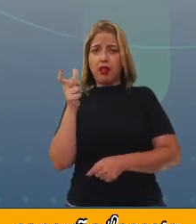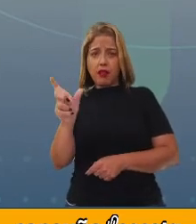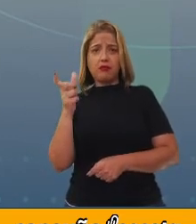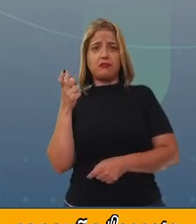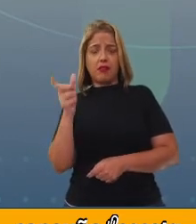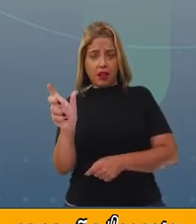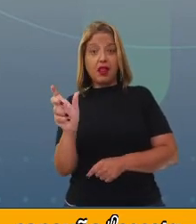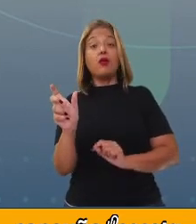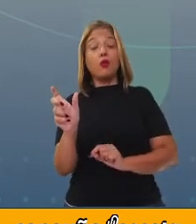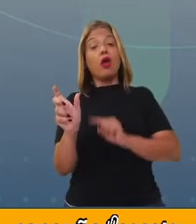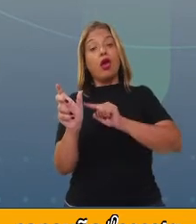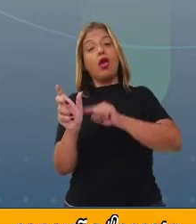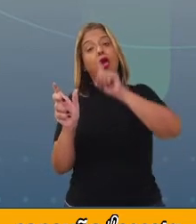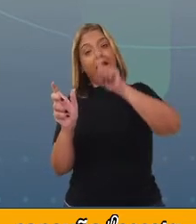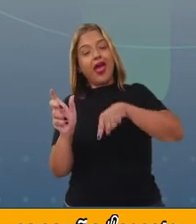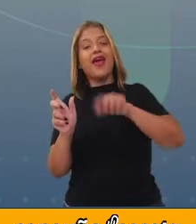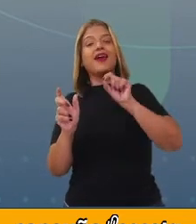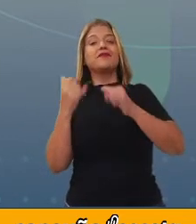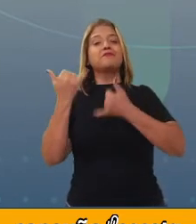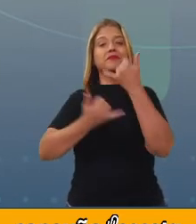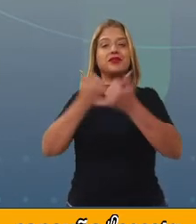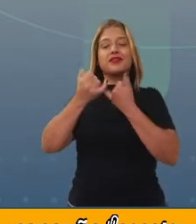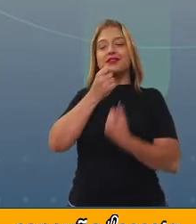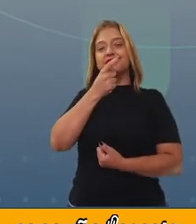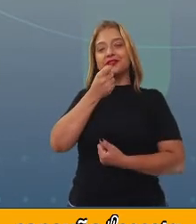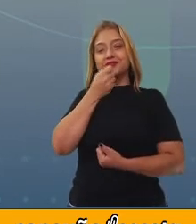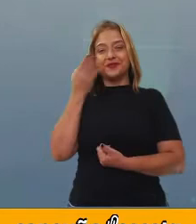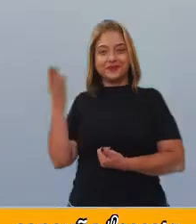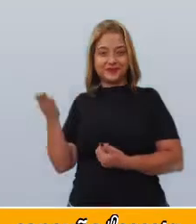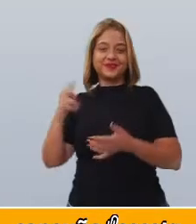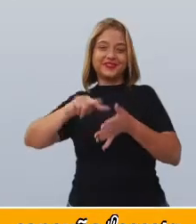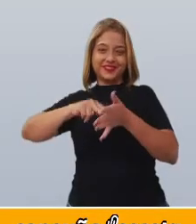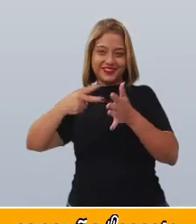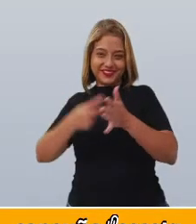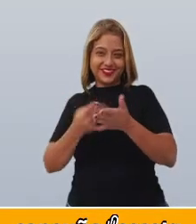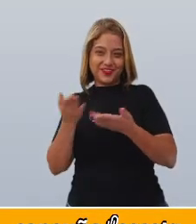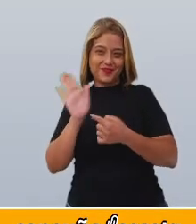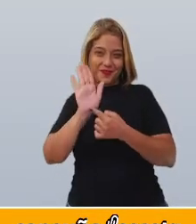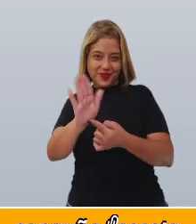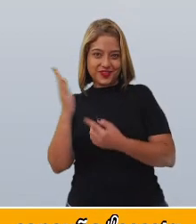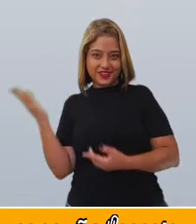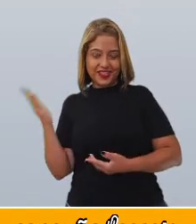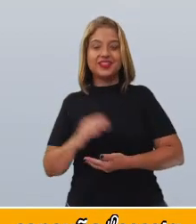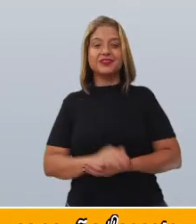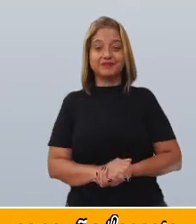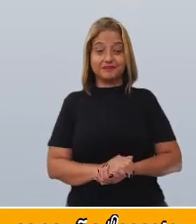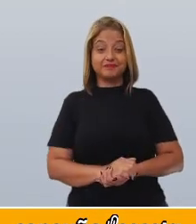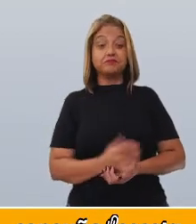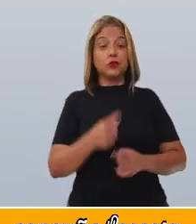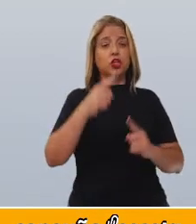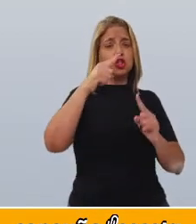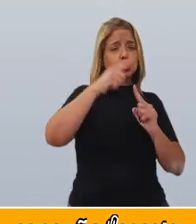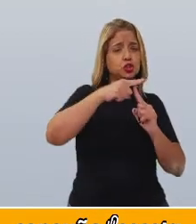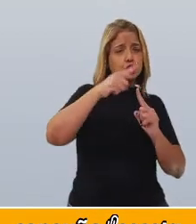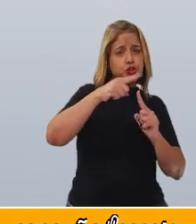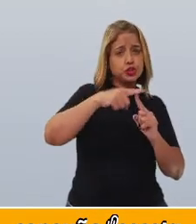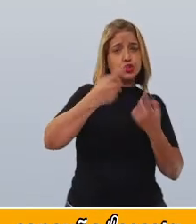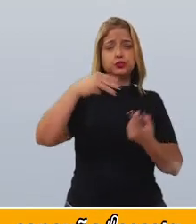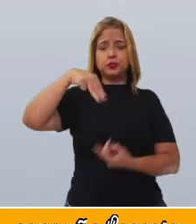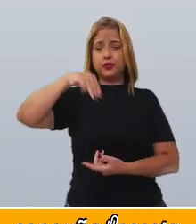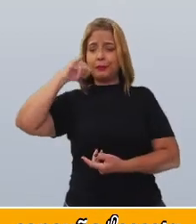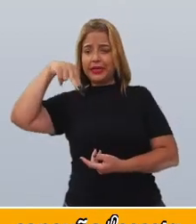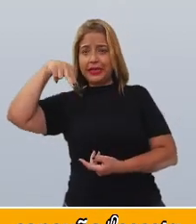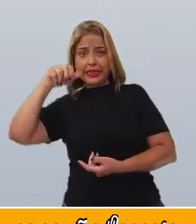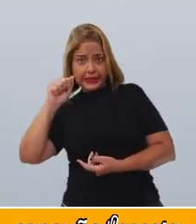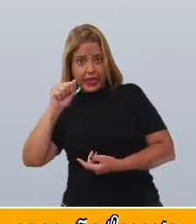viciosa, né? É o que causa o humor aqui na tirinha. Então, as palavras tipo e mina, empregadas na tirinha,